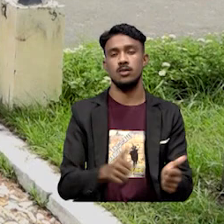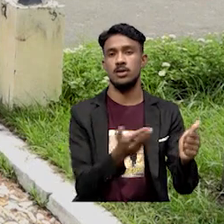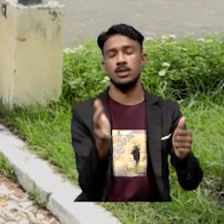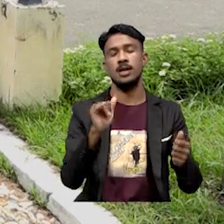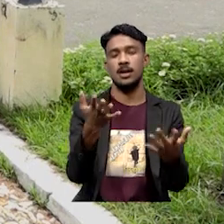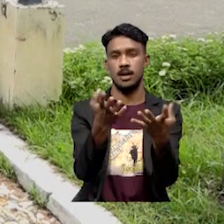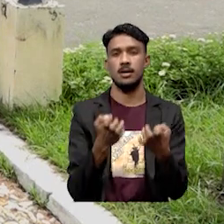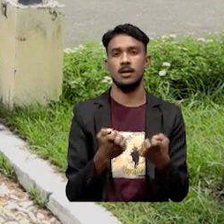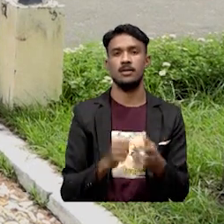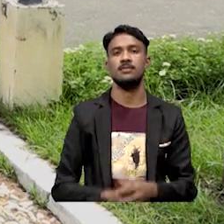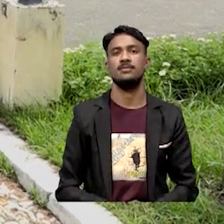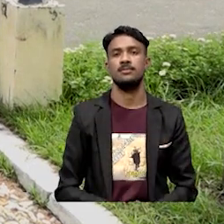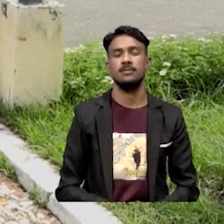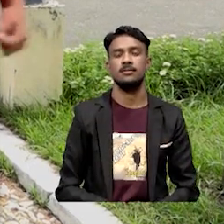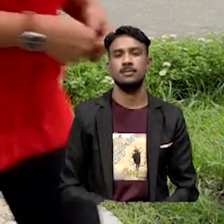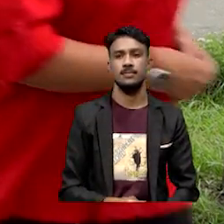cara.